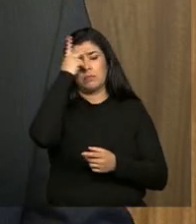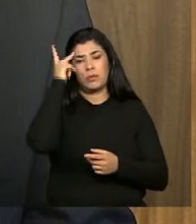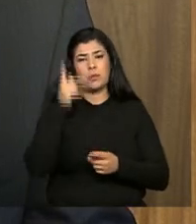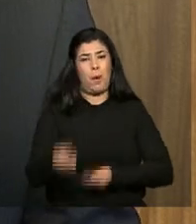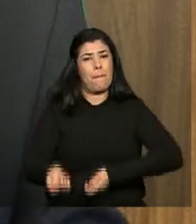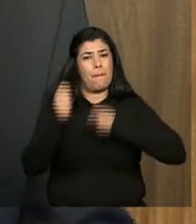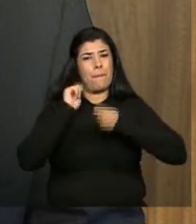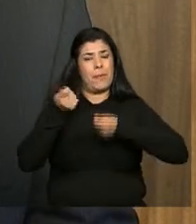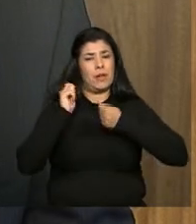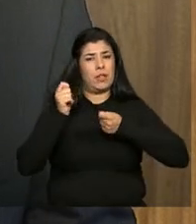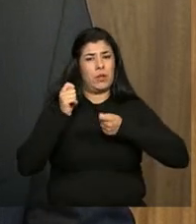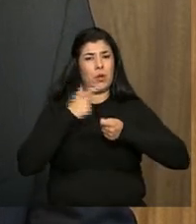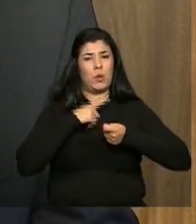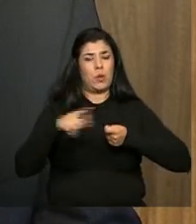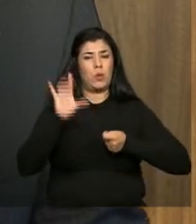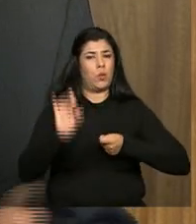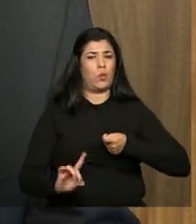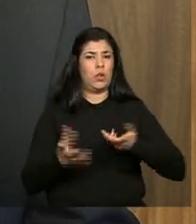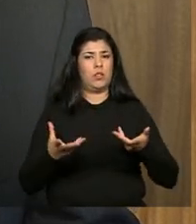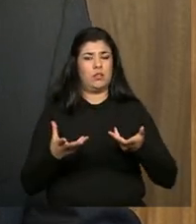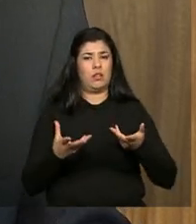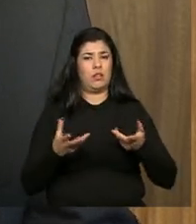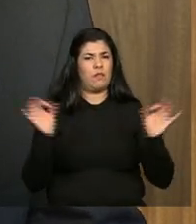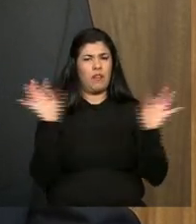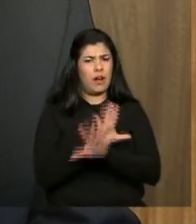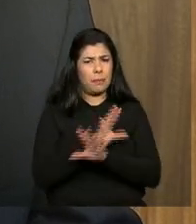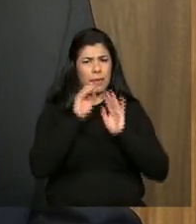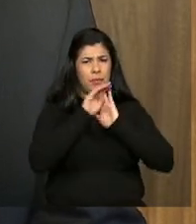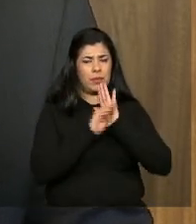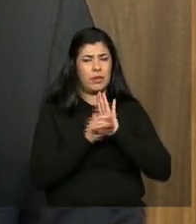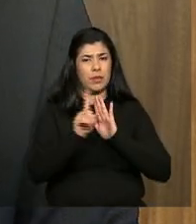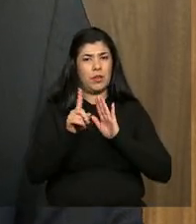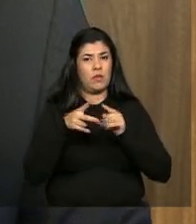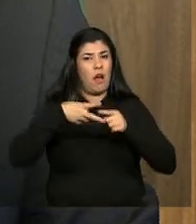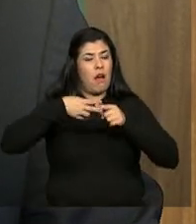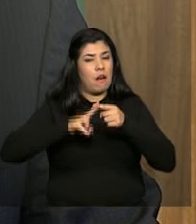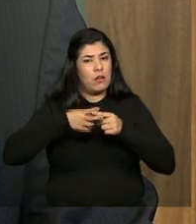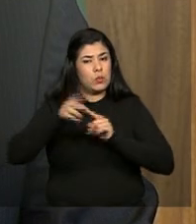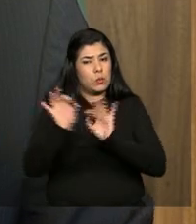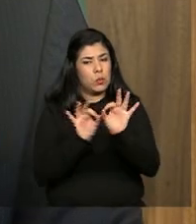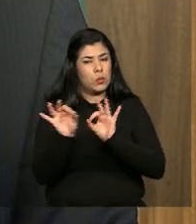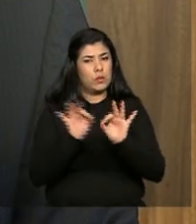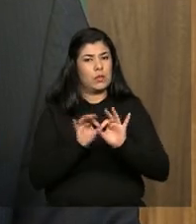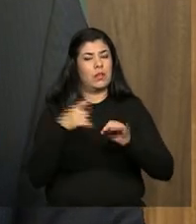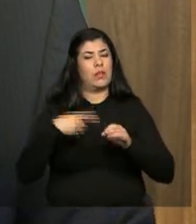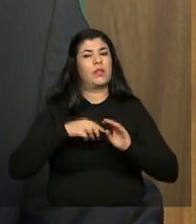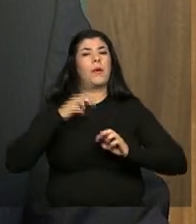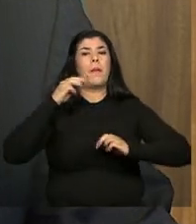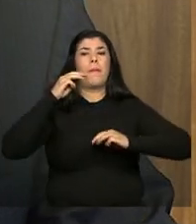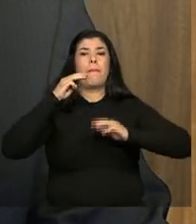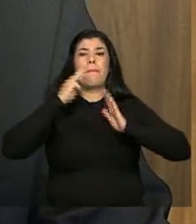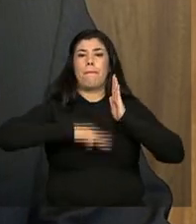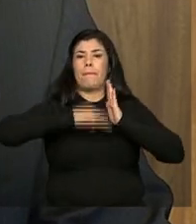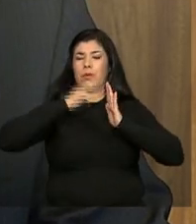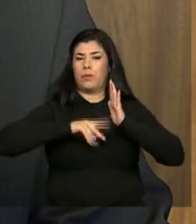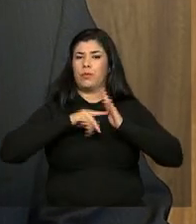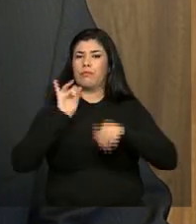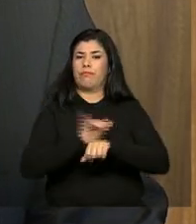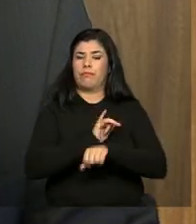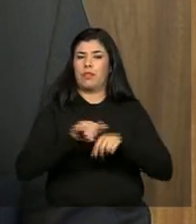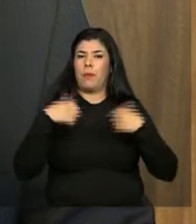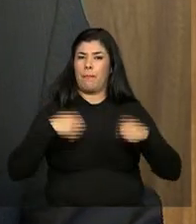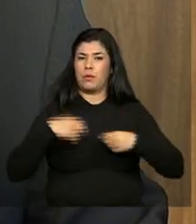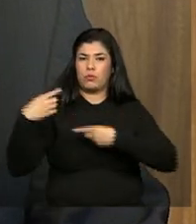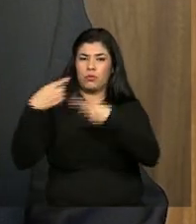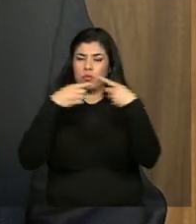um programa que eles não têm direito vai ter que corrigir não é acabar com o problema é corrigir Então essas medidas nós queremos debater no mérito